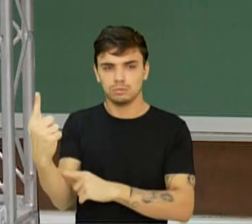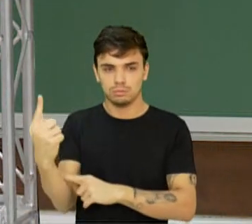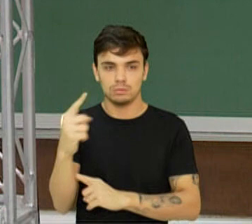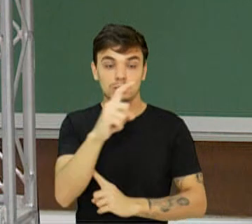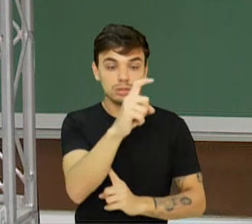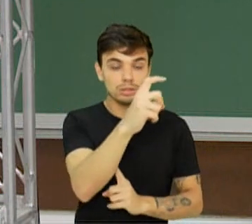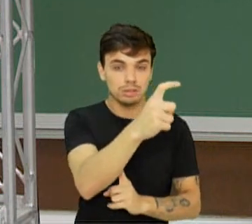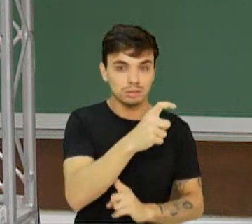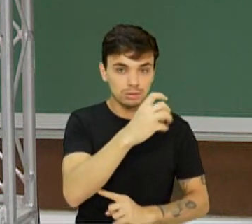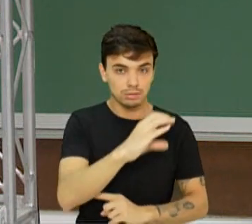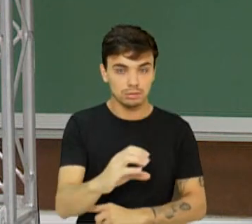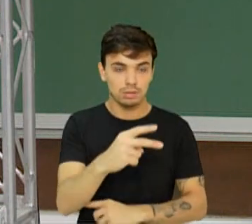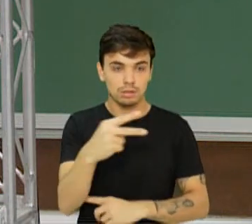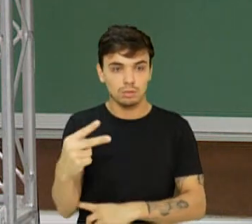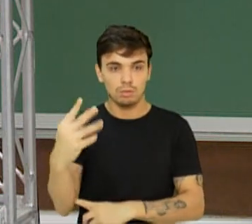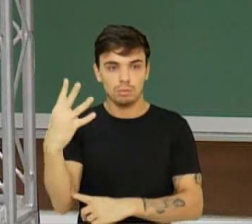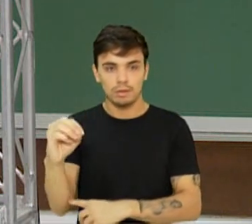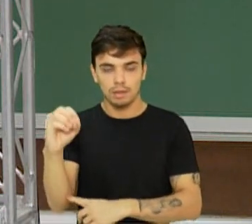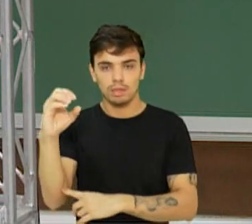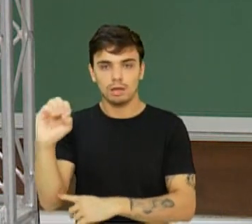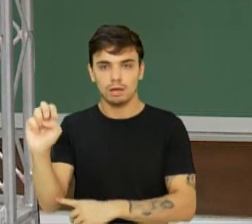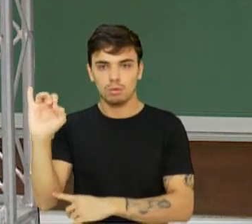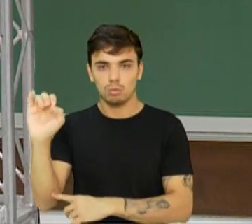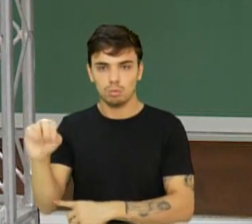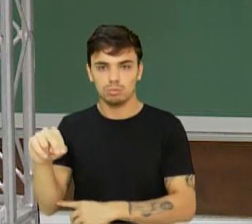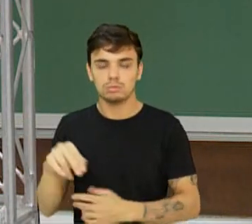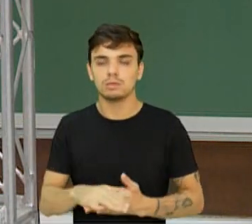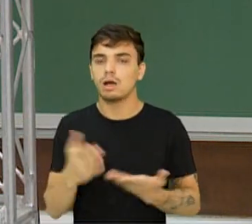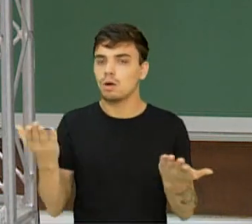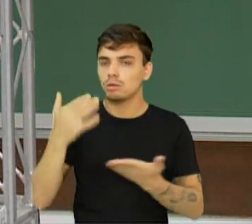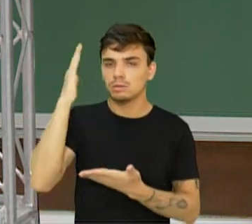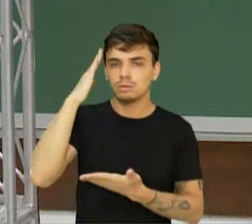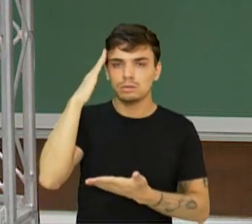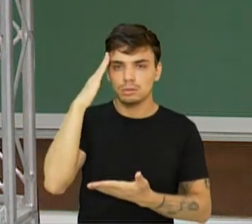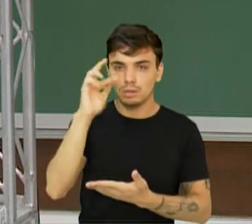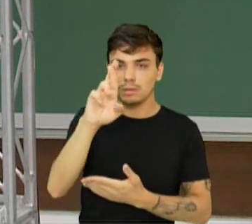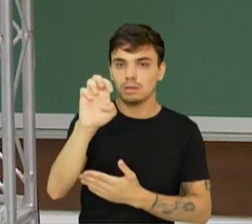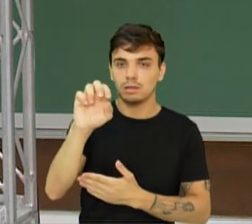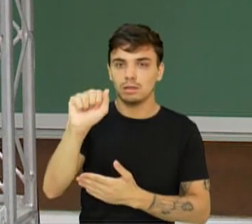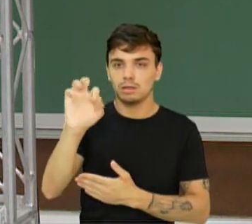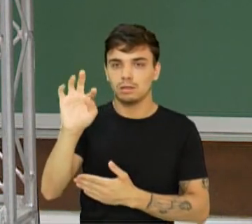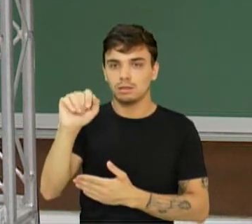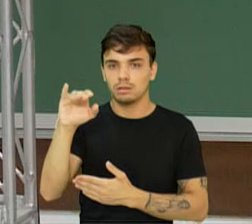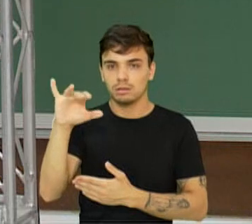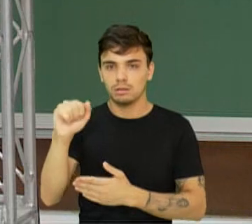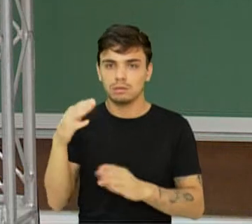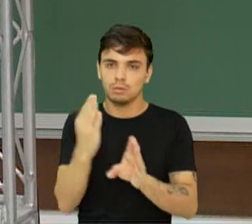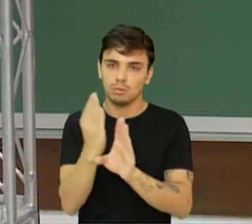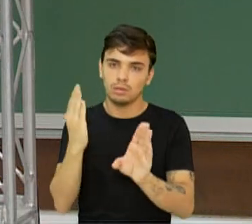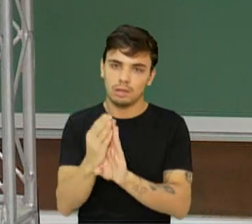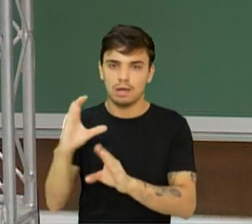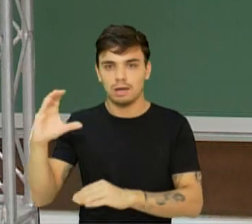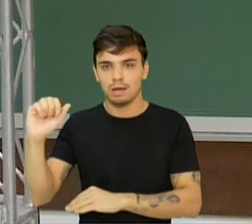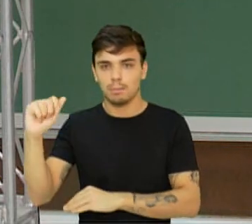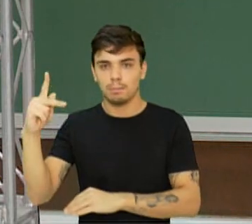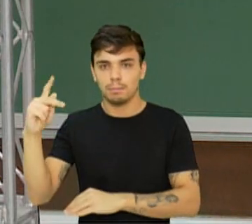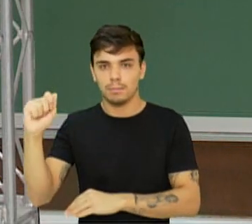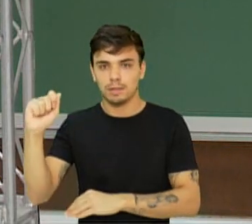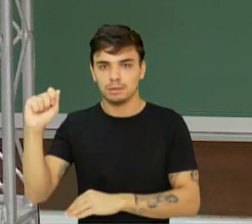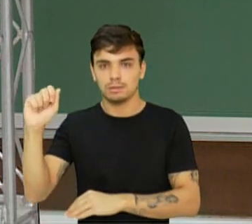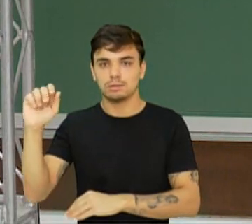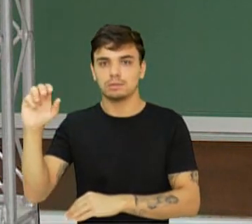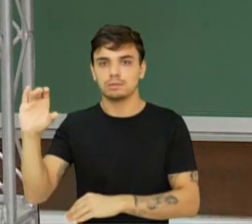ohms. Agora que eu sei a reatância, é fácil achar a capacitância. Vamos lá. A